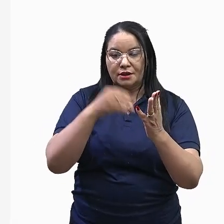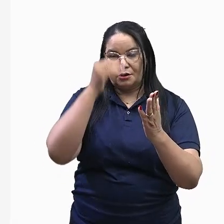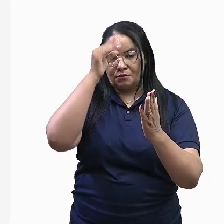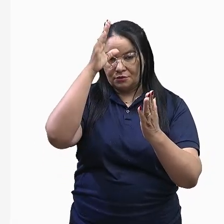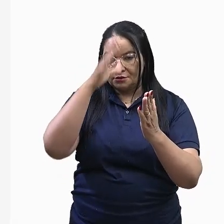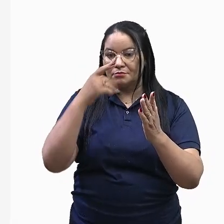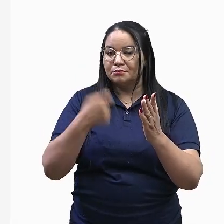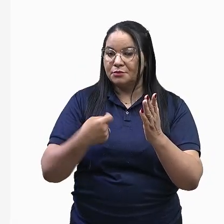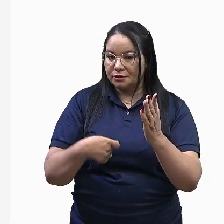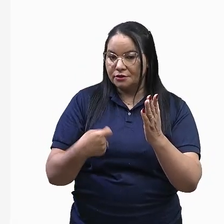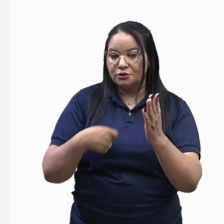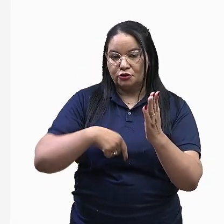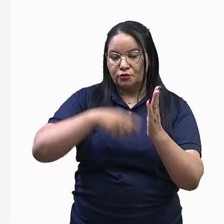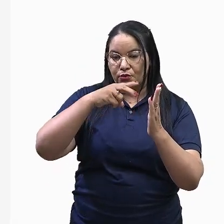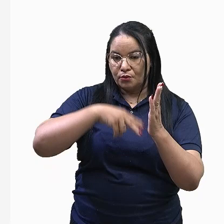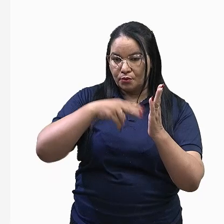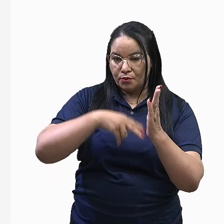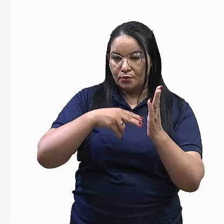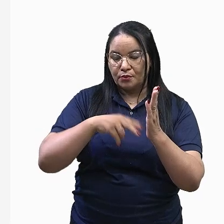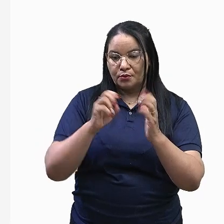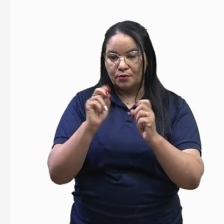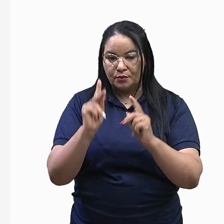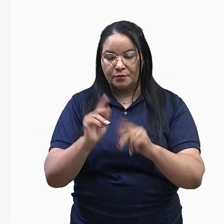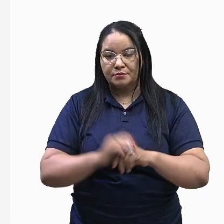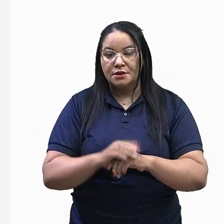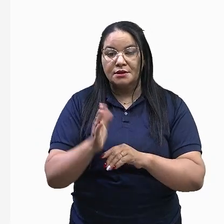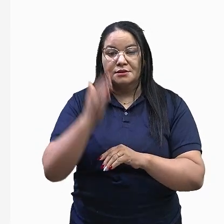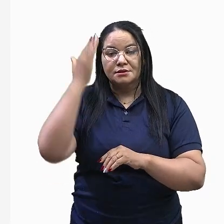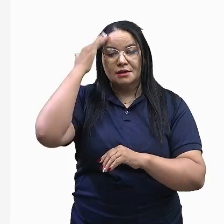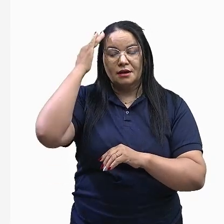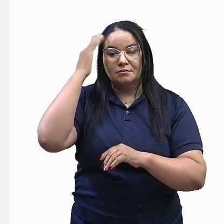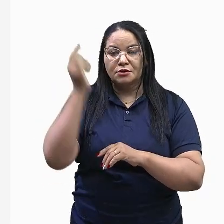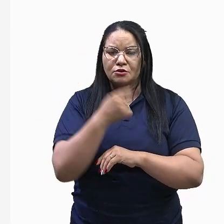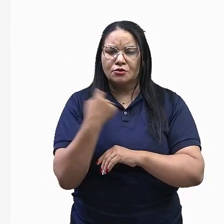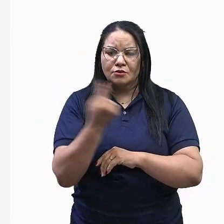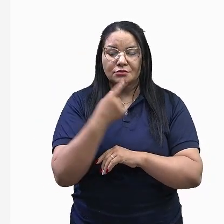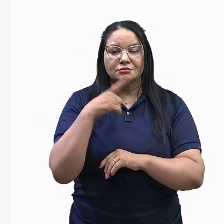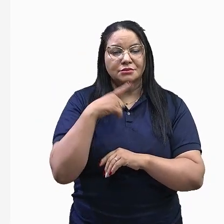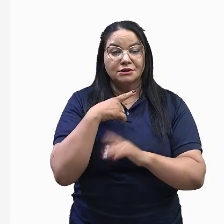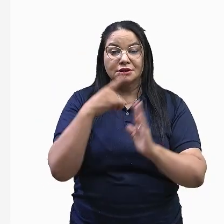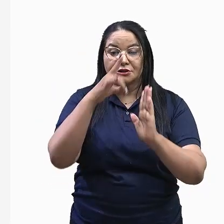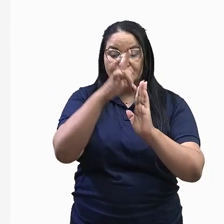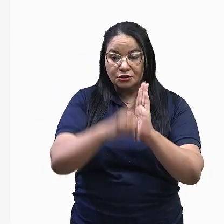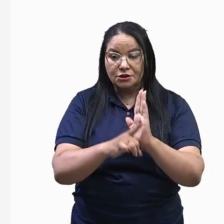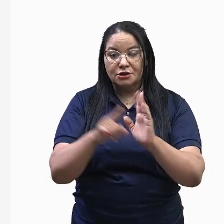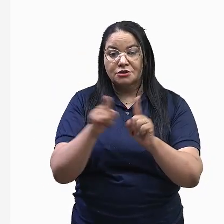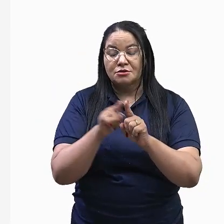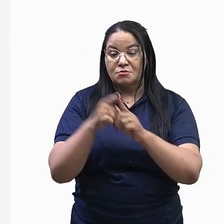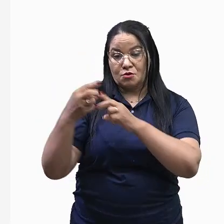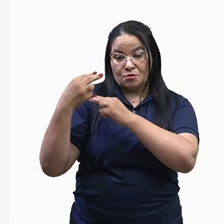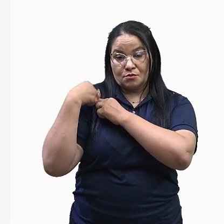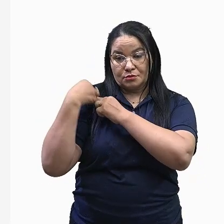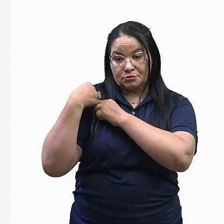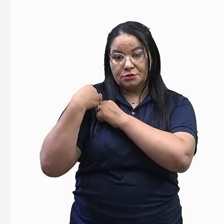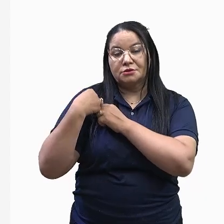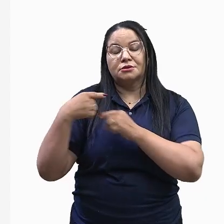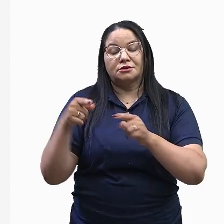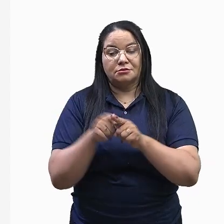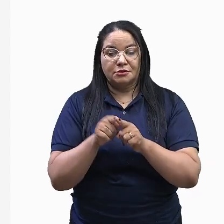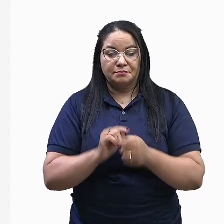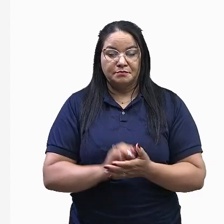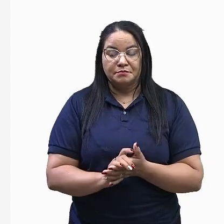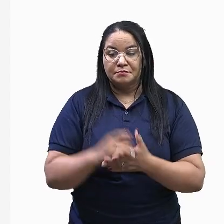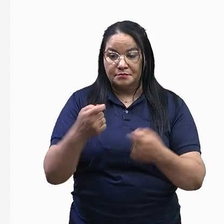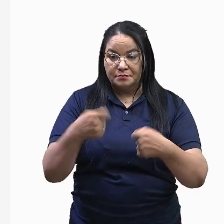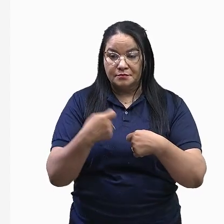essa Constituição Federal, para sabermos os nossos direitos, né, os nossos deveres. Deveríamos